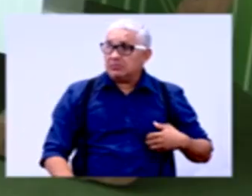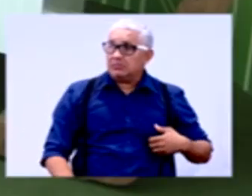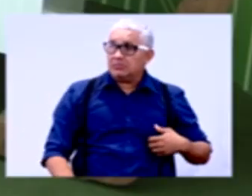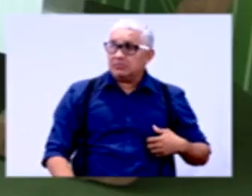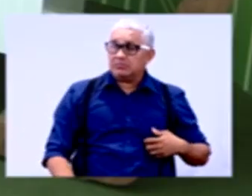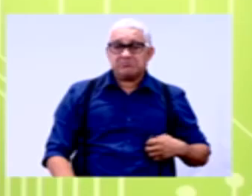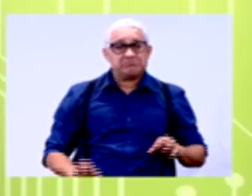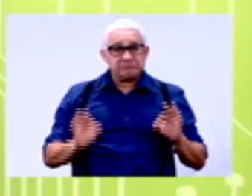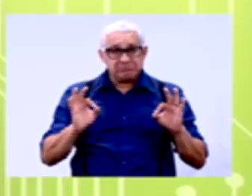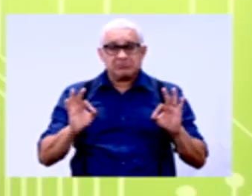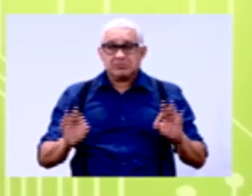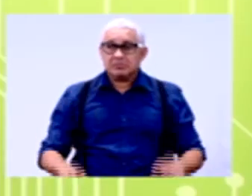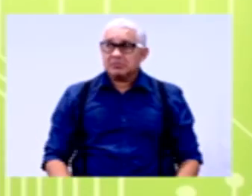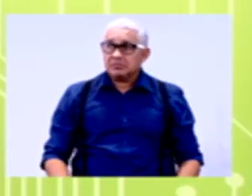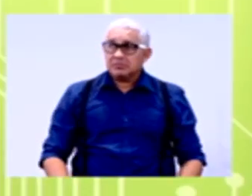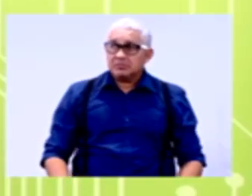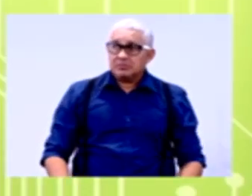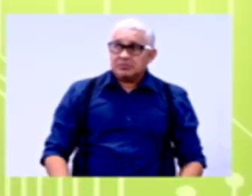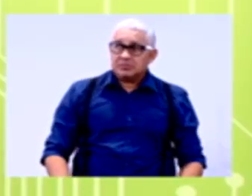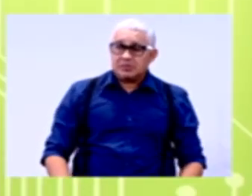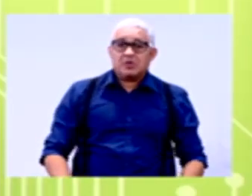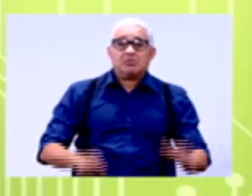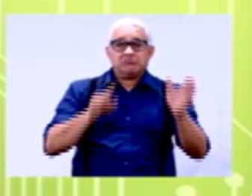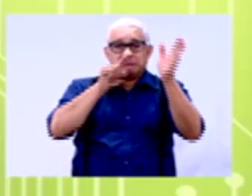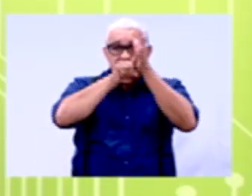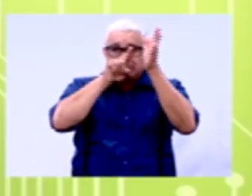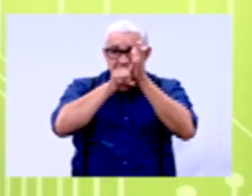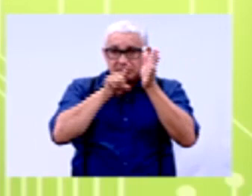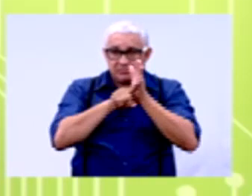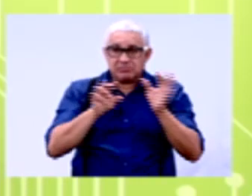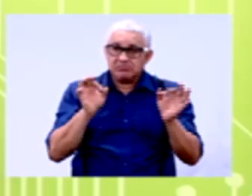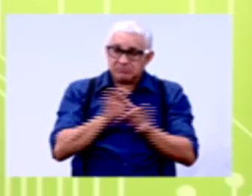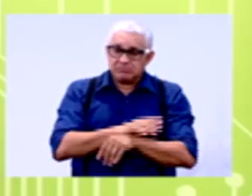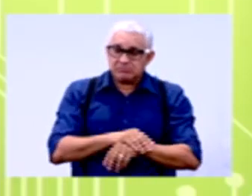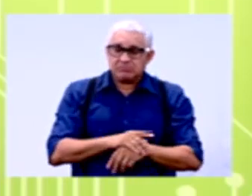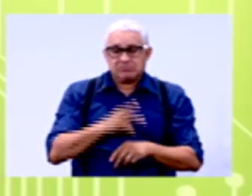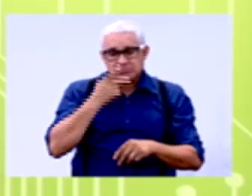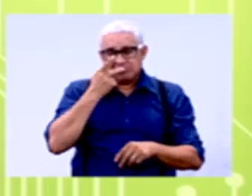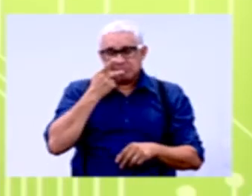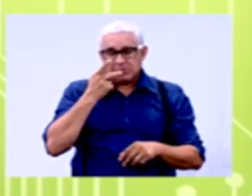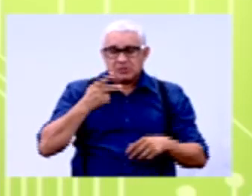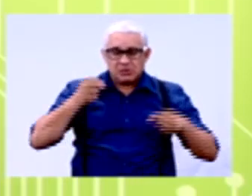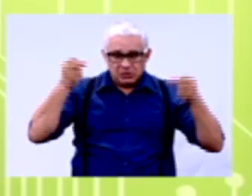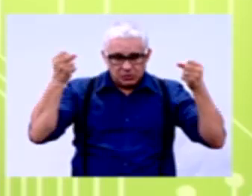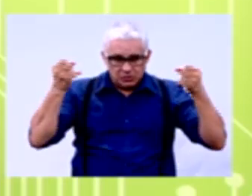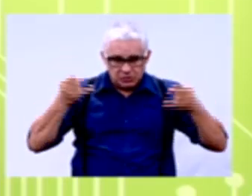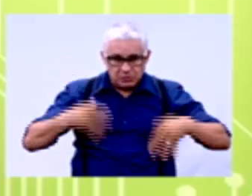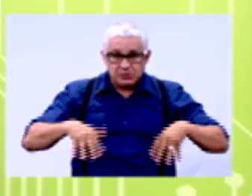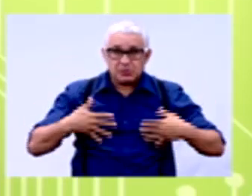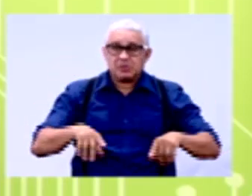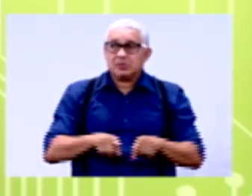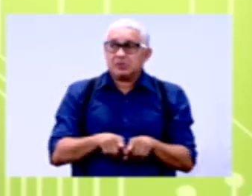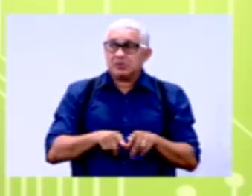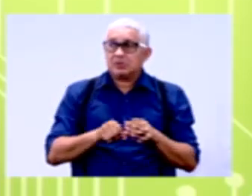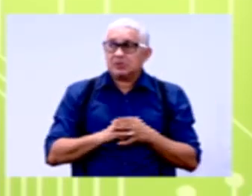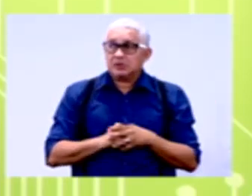Beleza. Então, basicamente, essas foram as nossas questões, né? Falamos bastante coisa aí sobre